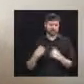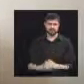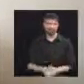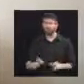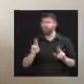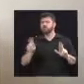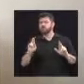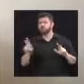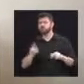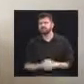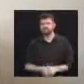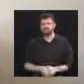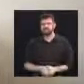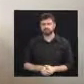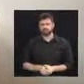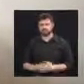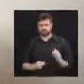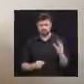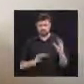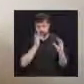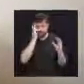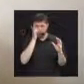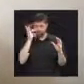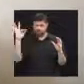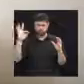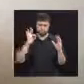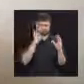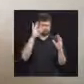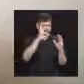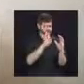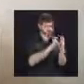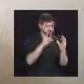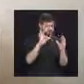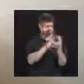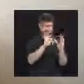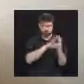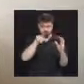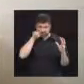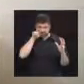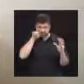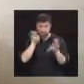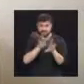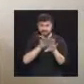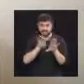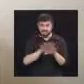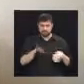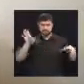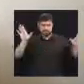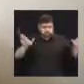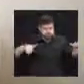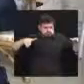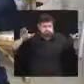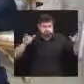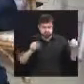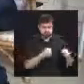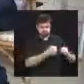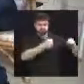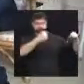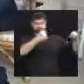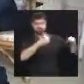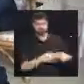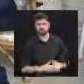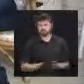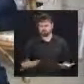Qual é a diferença entre um beija-flor e a maior ave que se voa?